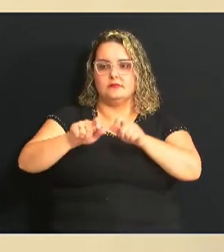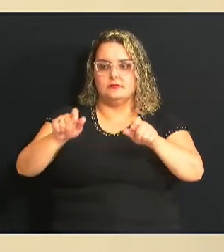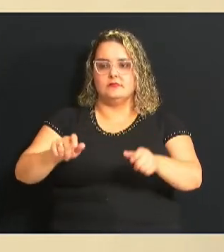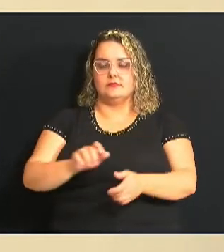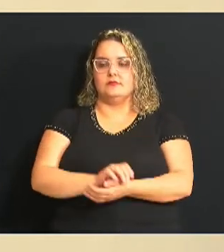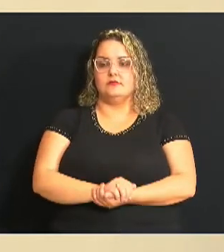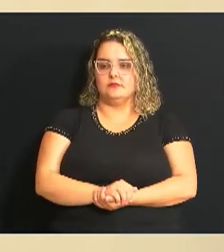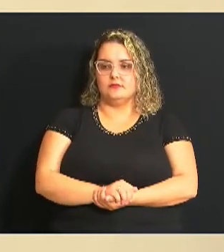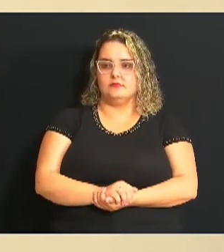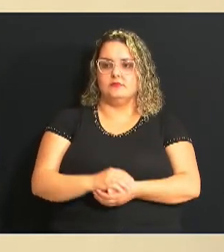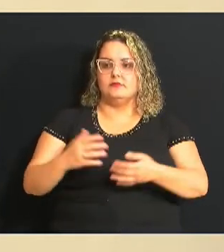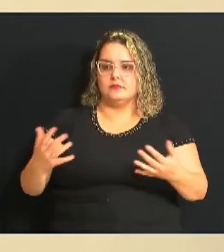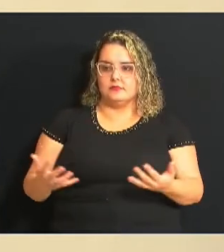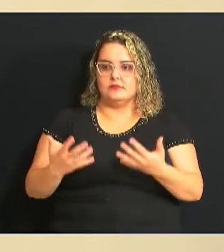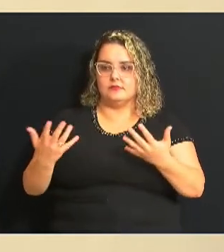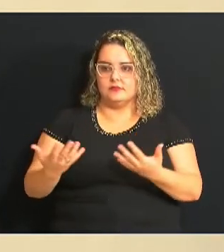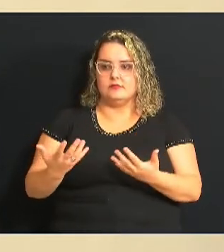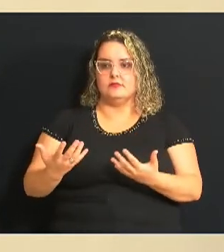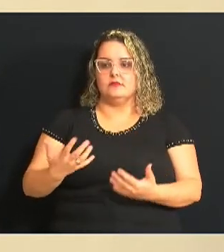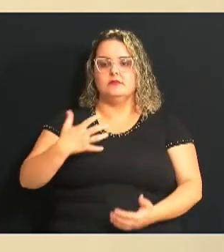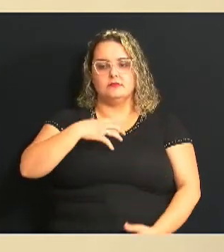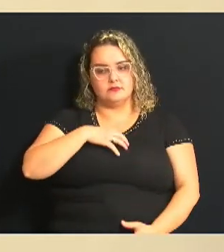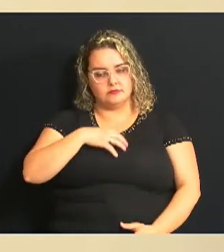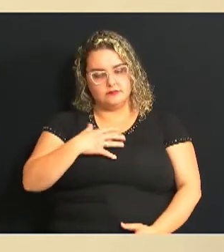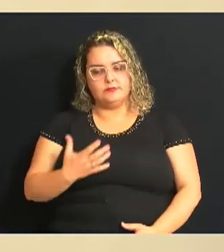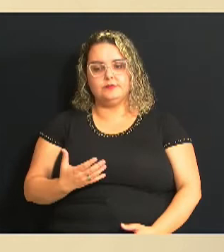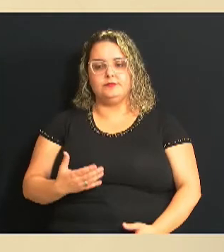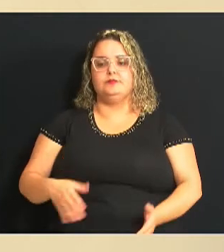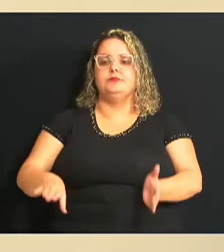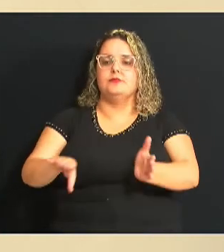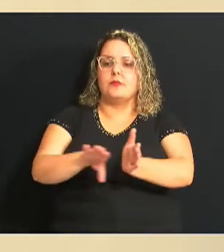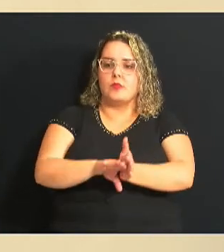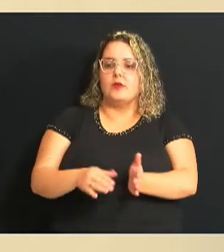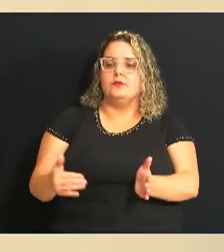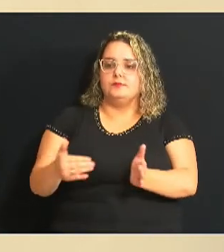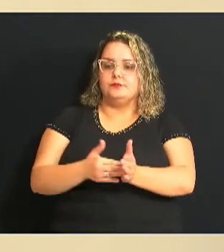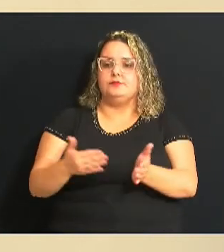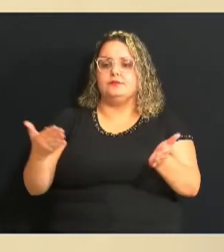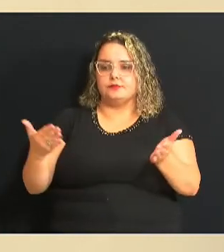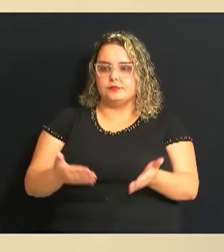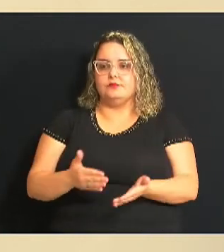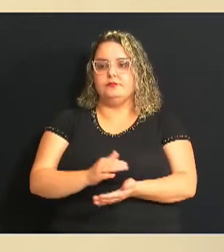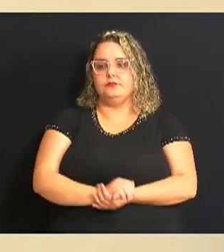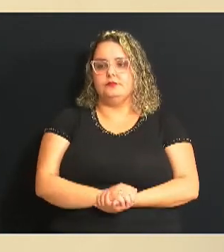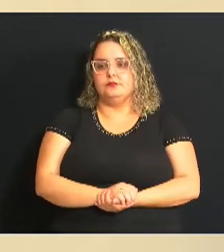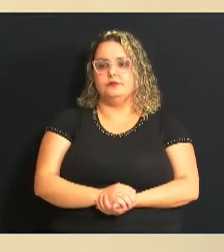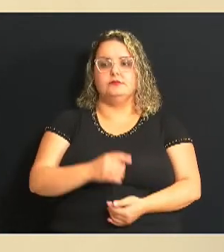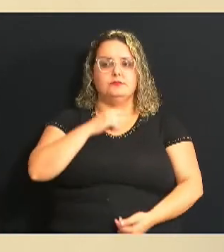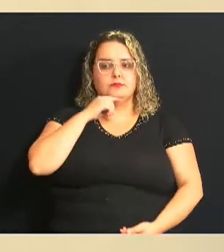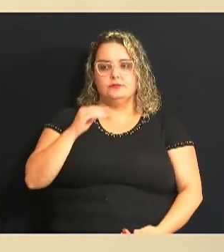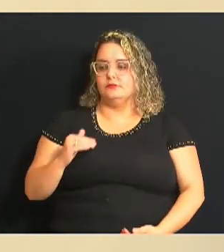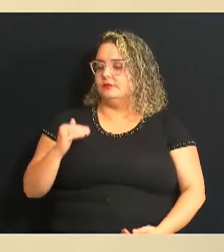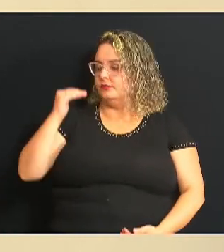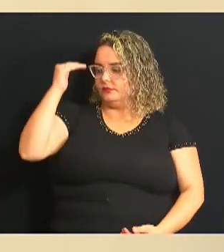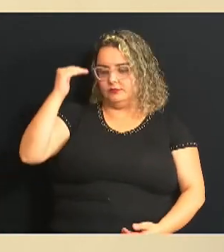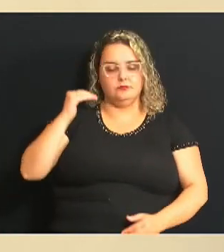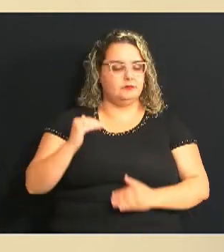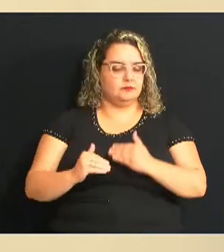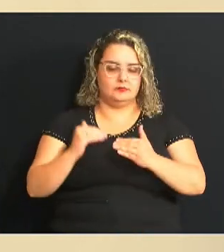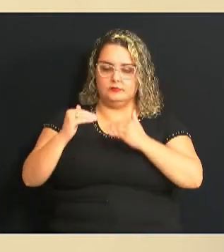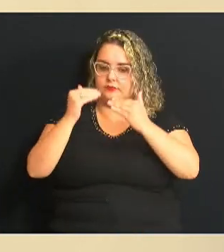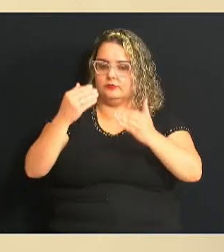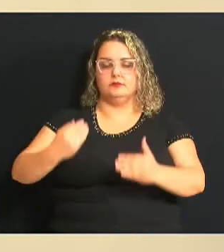que contribuíram de alguma maneira para que eu chegasse até aqui, porque ninguém cresce, ninguém evolui na